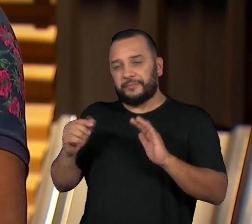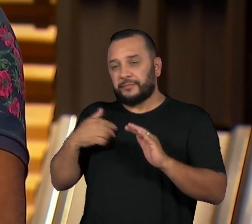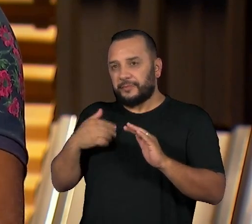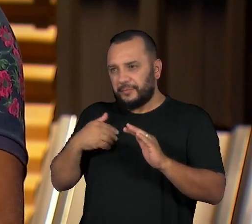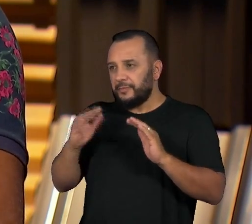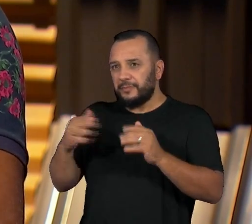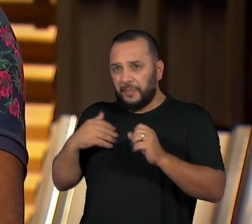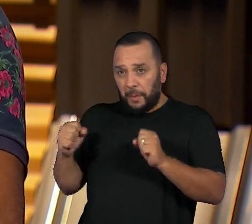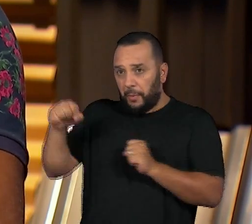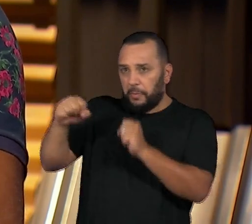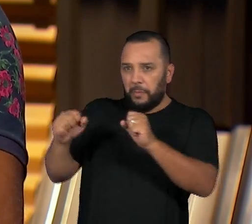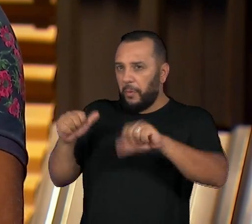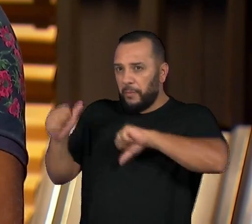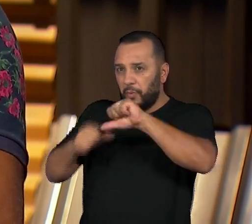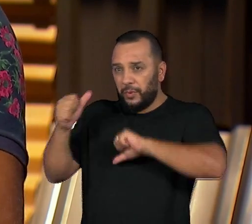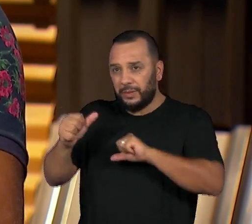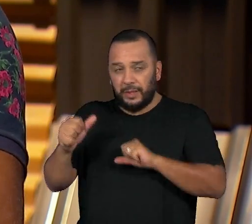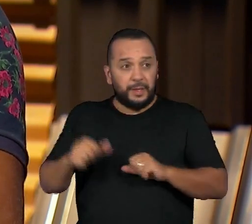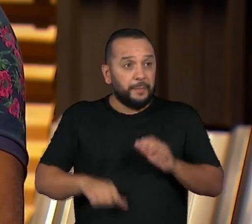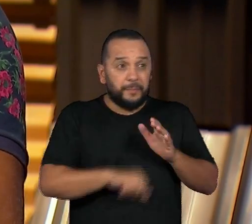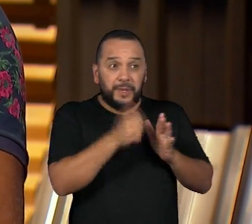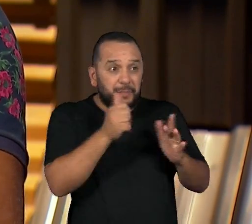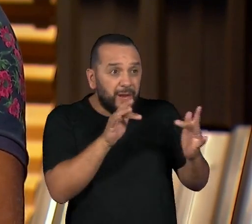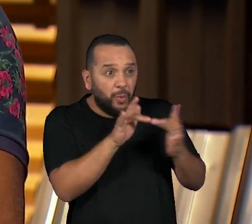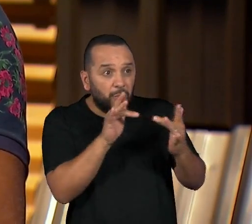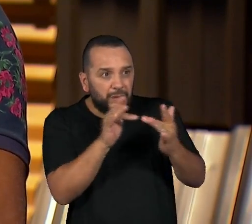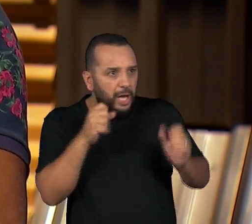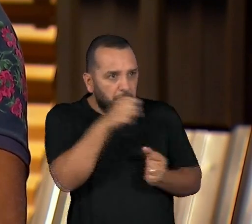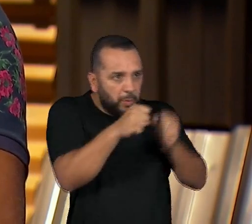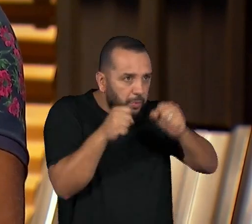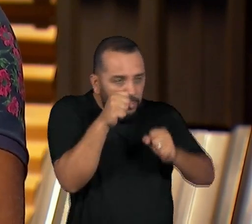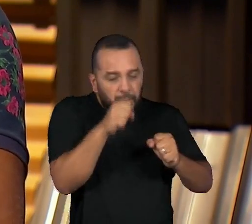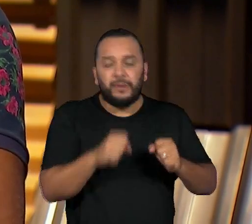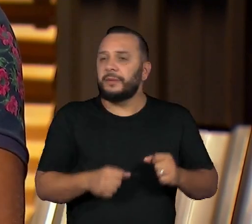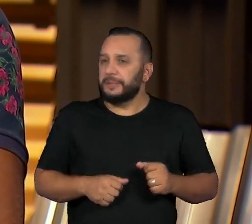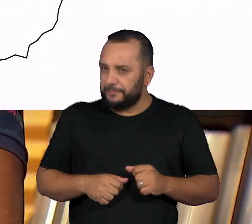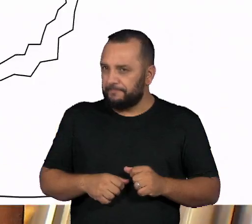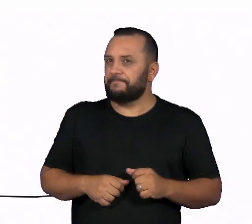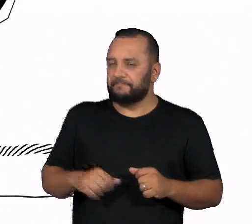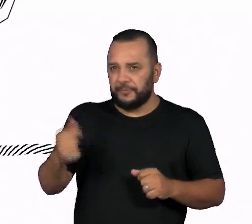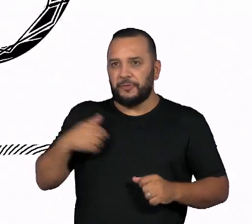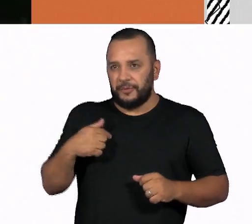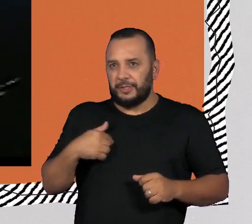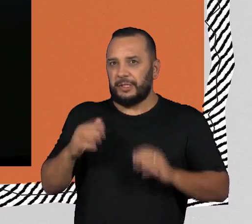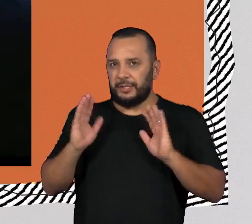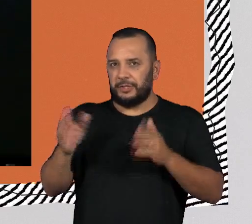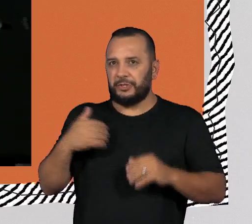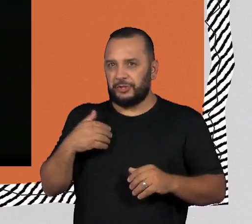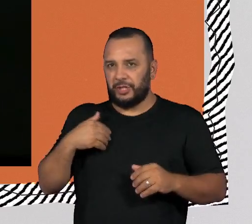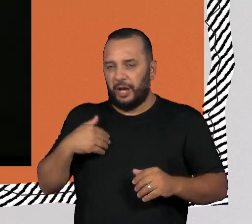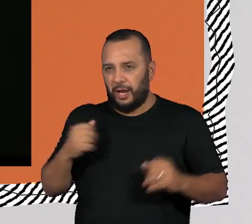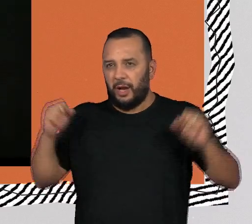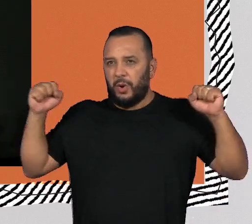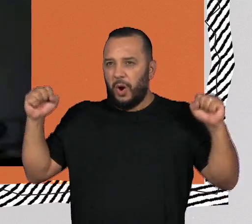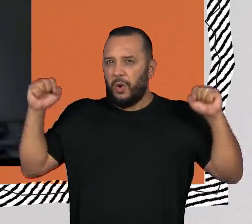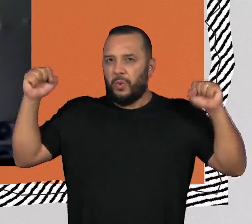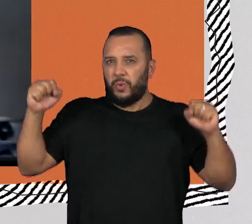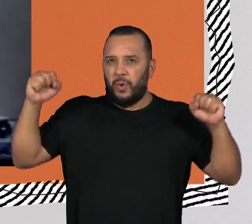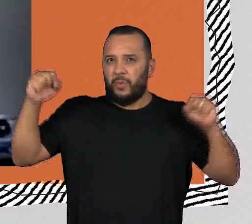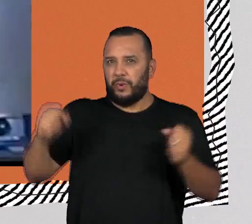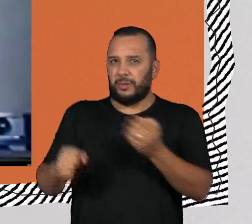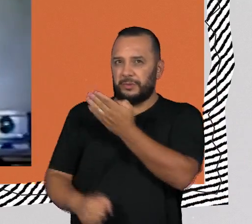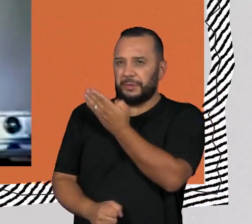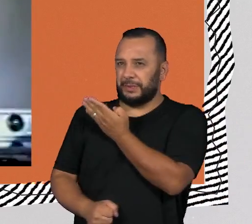contato, tudo muda. Do primeiro contato, isso que eu queria entender. Até a caminhada até o ringue, você tá no vestiário,